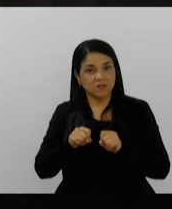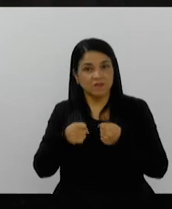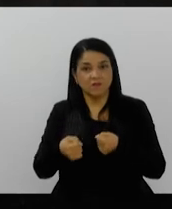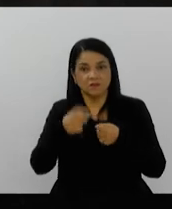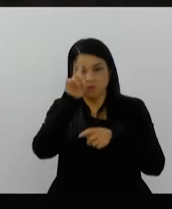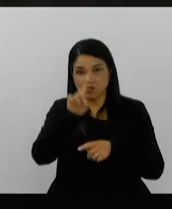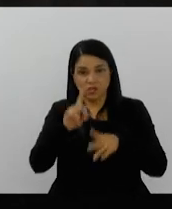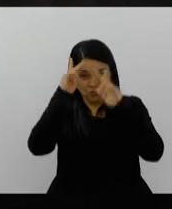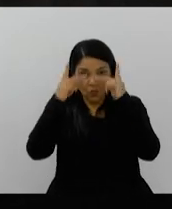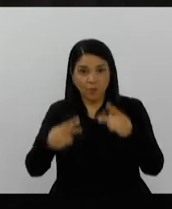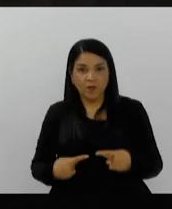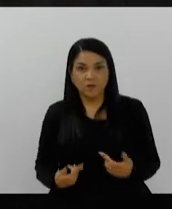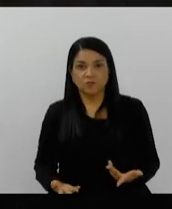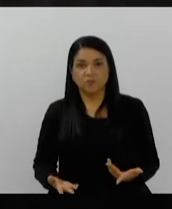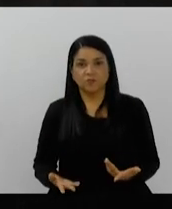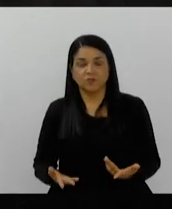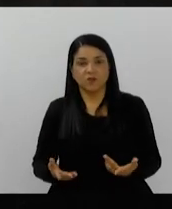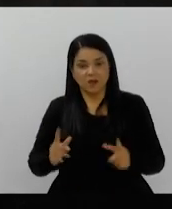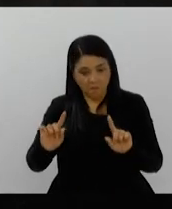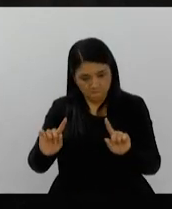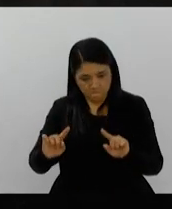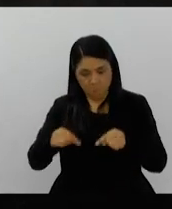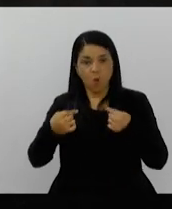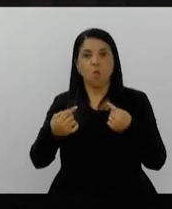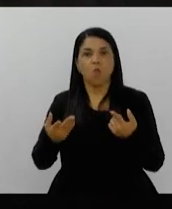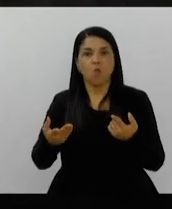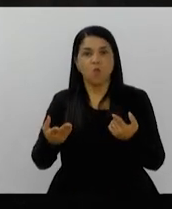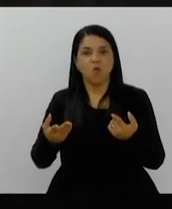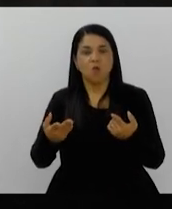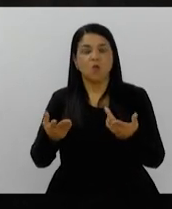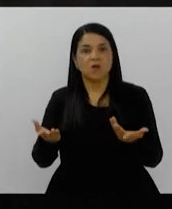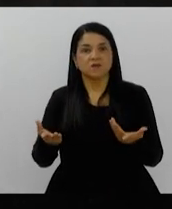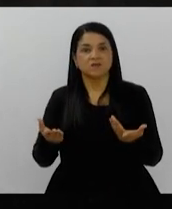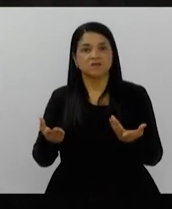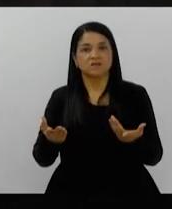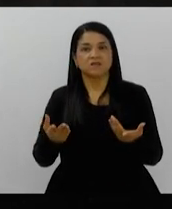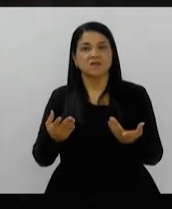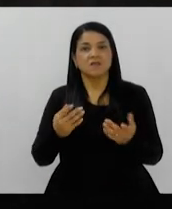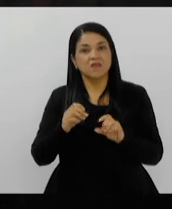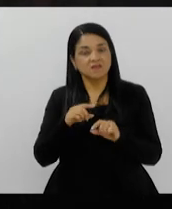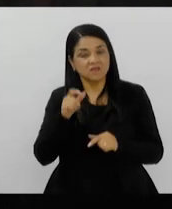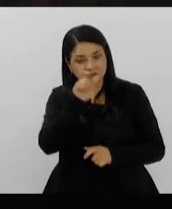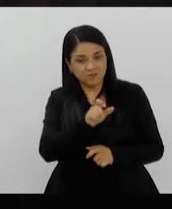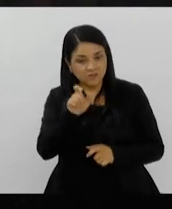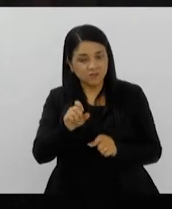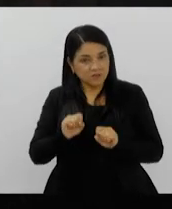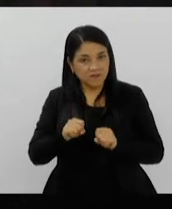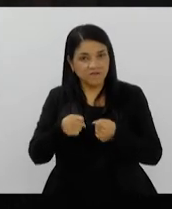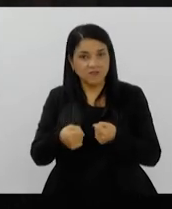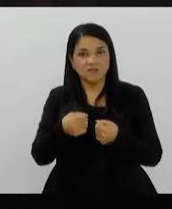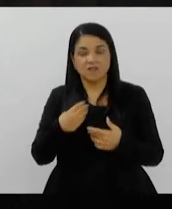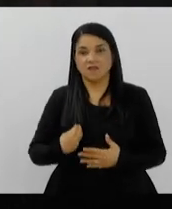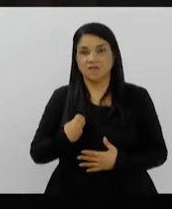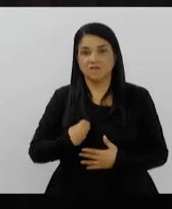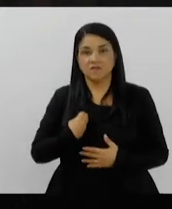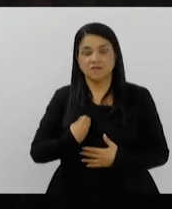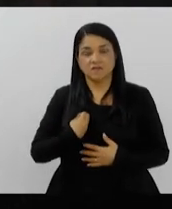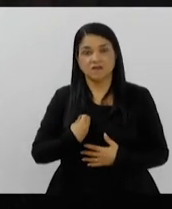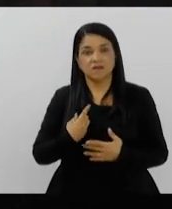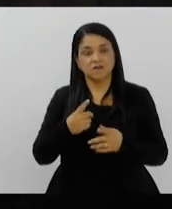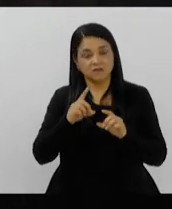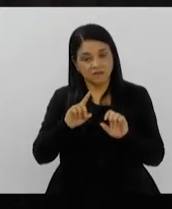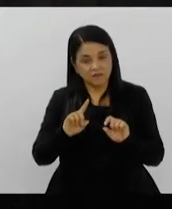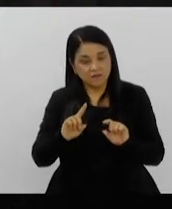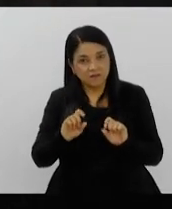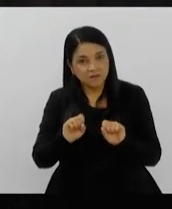desse Estado. É com estes que historicamente defenderam a vida, defenderam a dignidade, que Cláudio